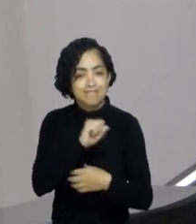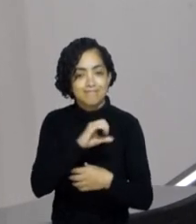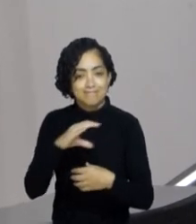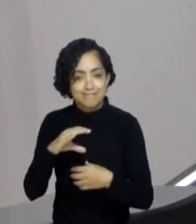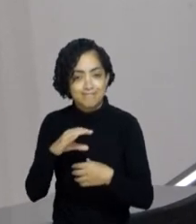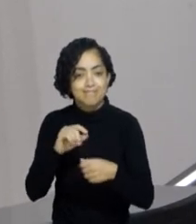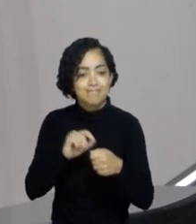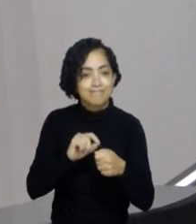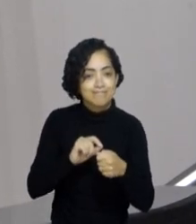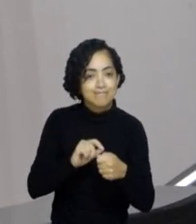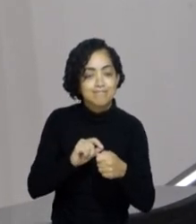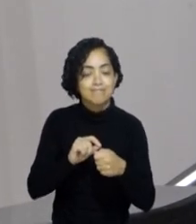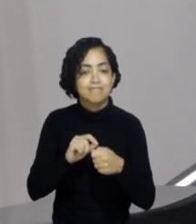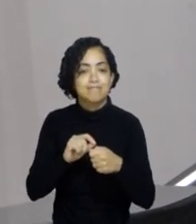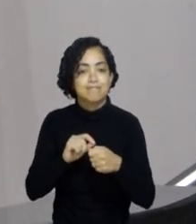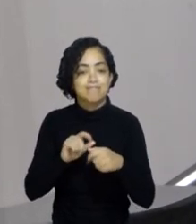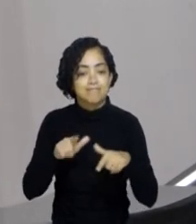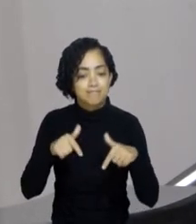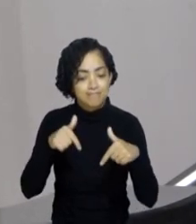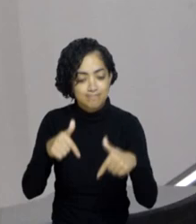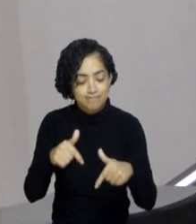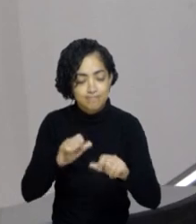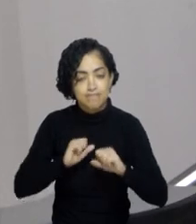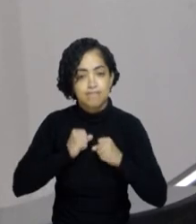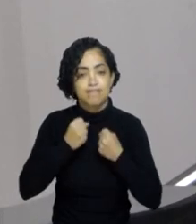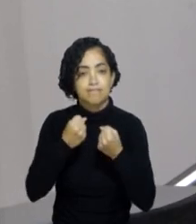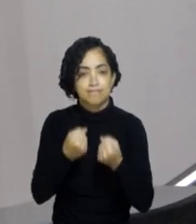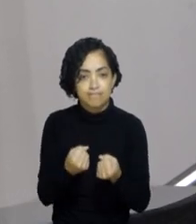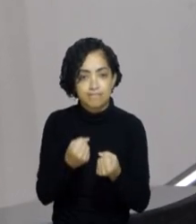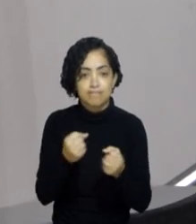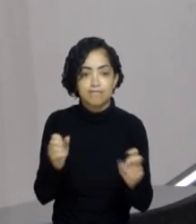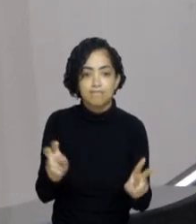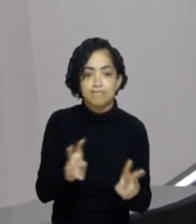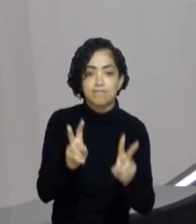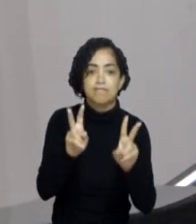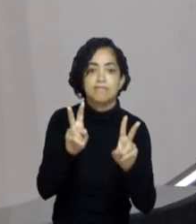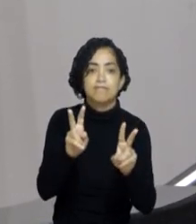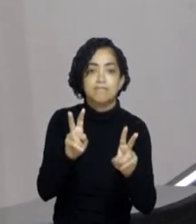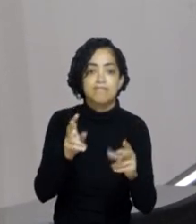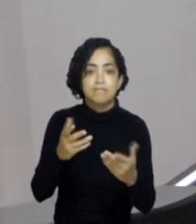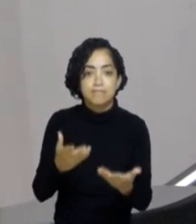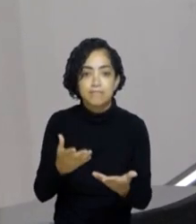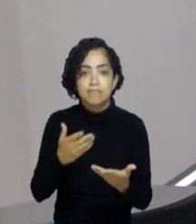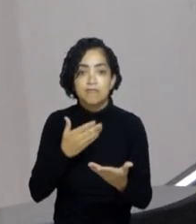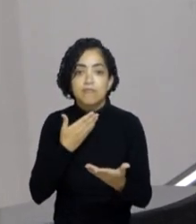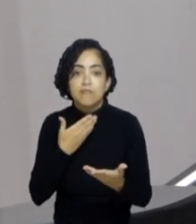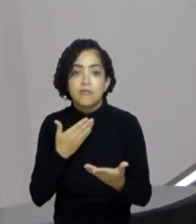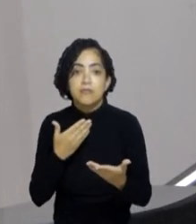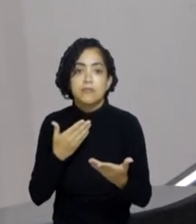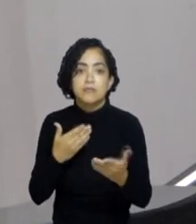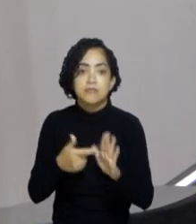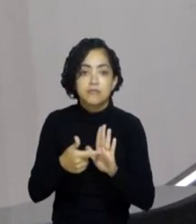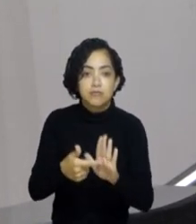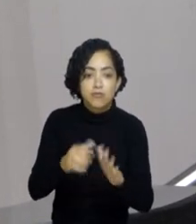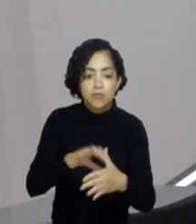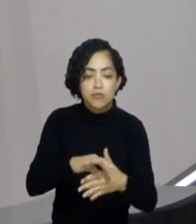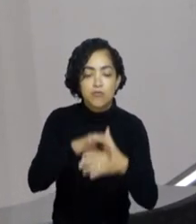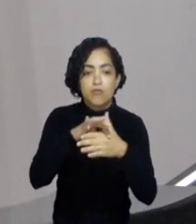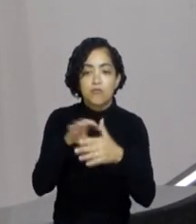fazer, agindo em defesa do nosso Estado, dos seus valores, dando vez e voz às lideranças